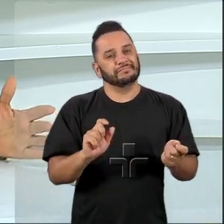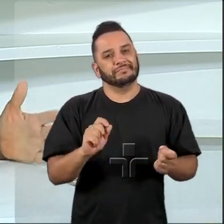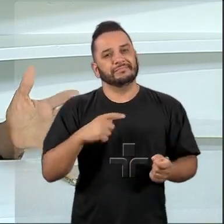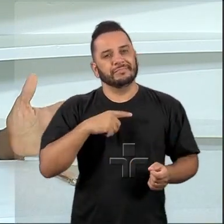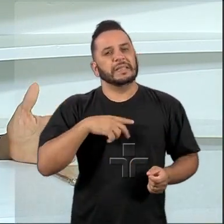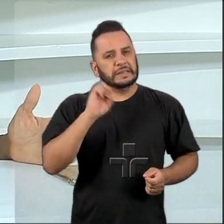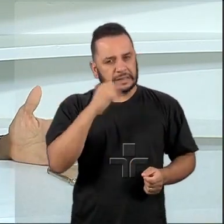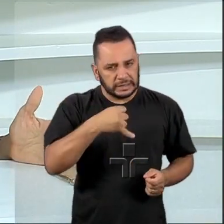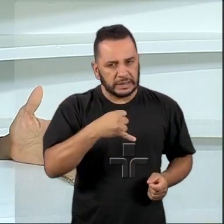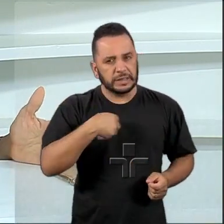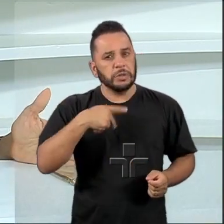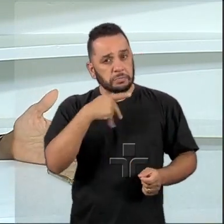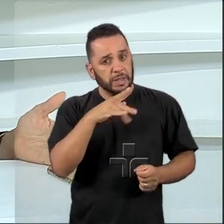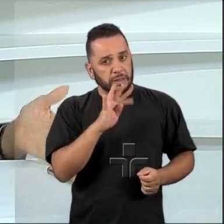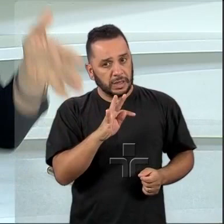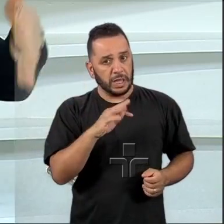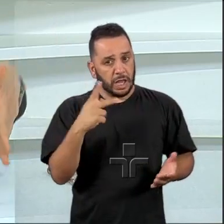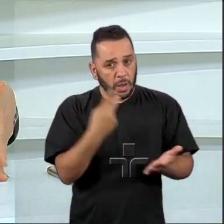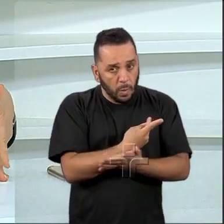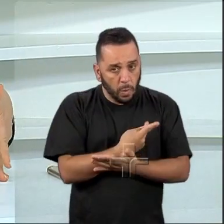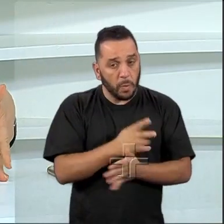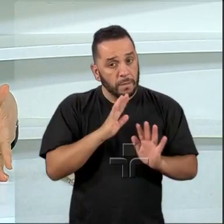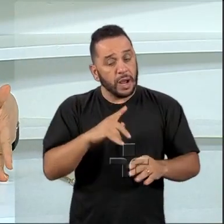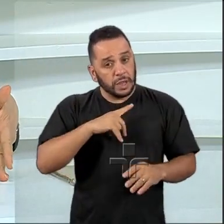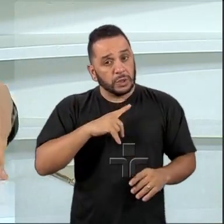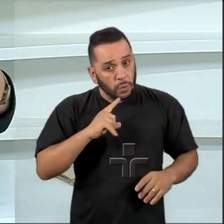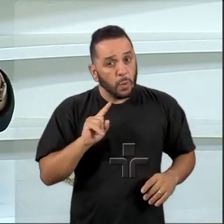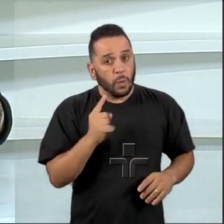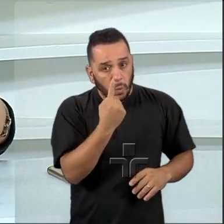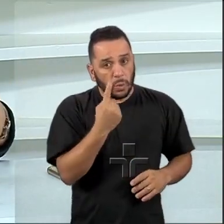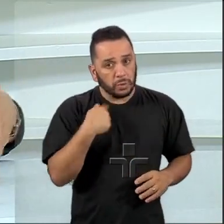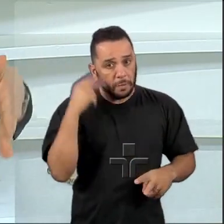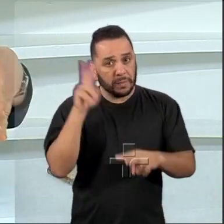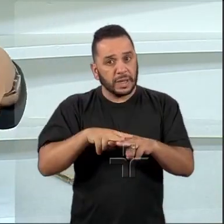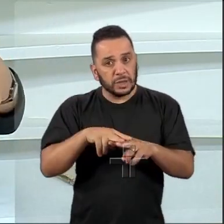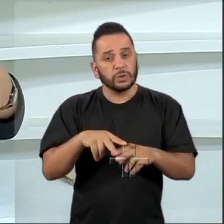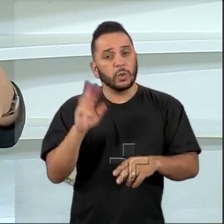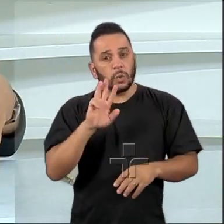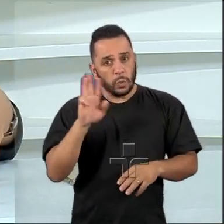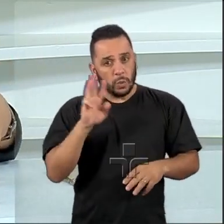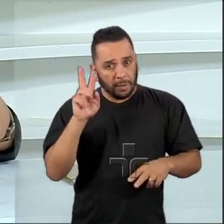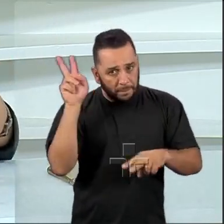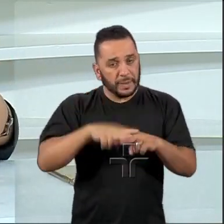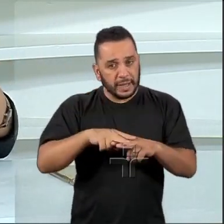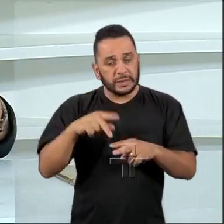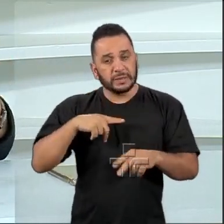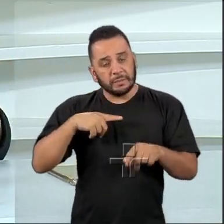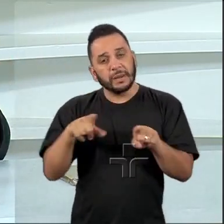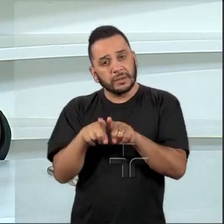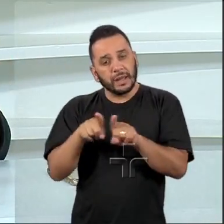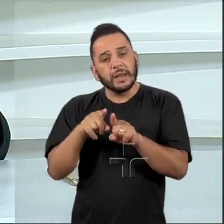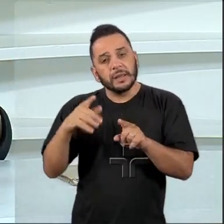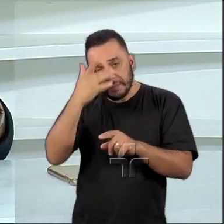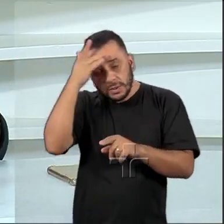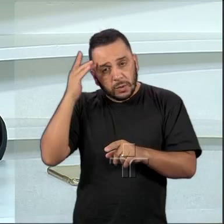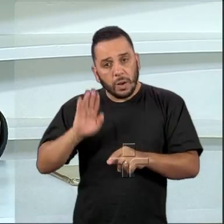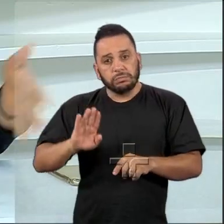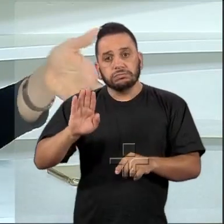sim, o PT errou, mas o PT foi o único que pagou. O Lula está preso e os principais dirigentes do partido estão